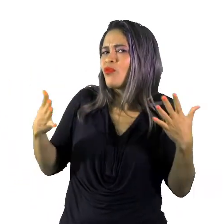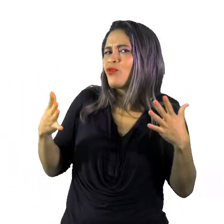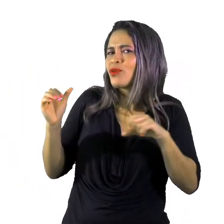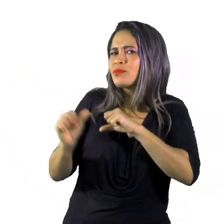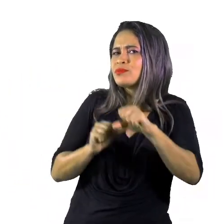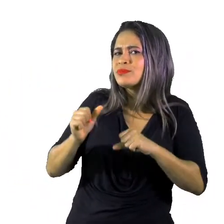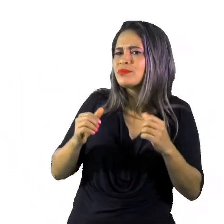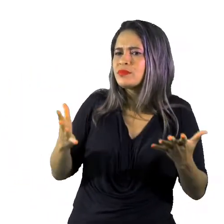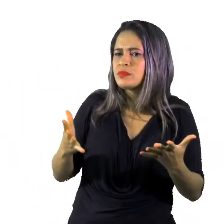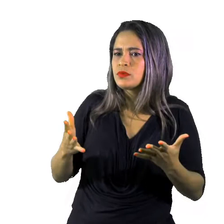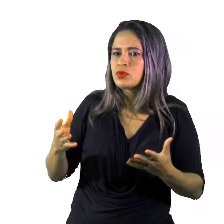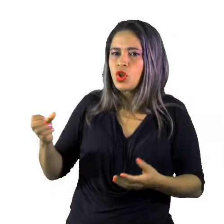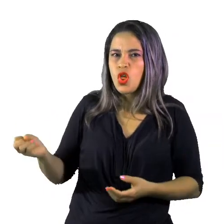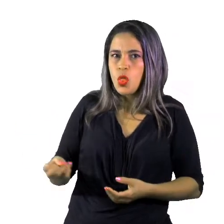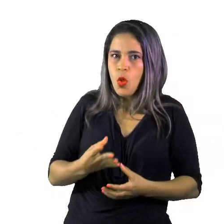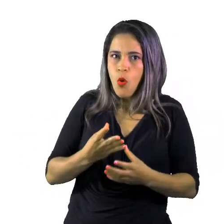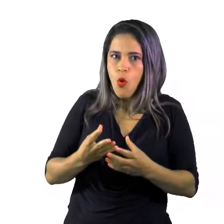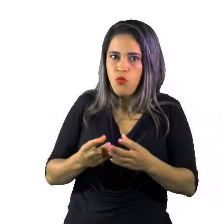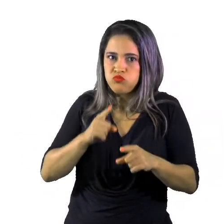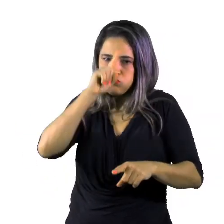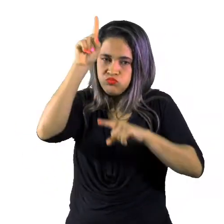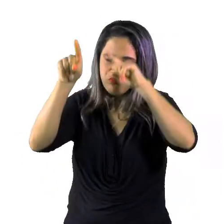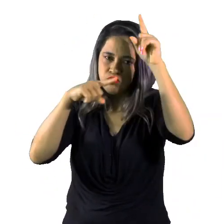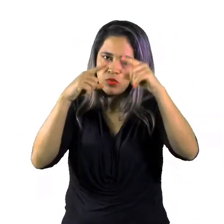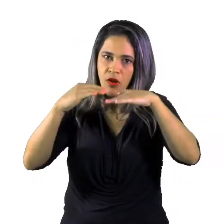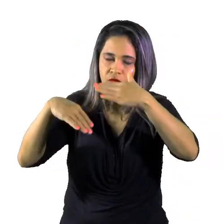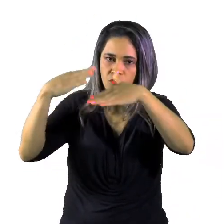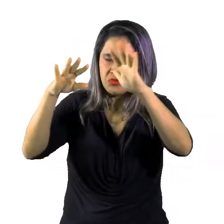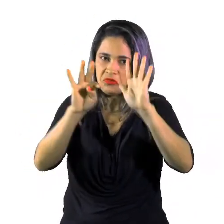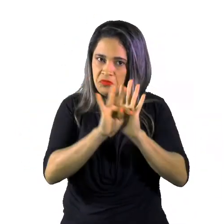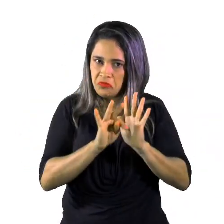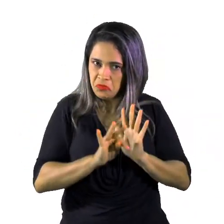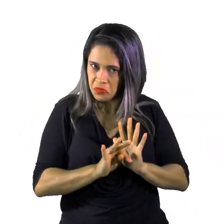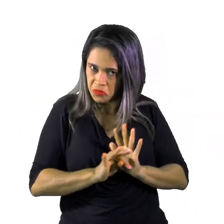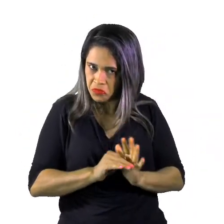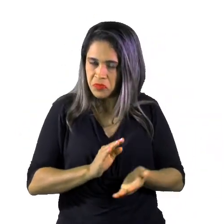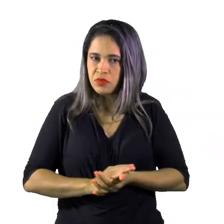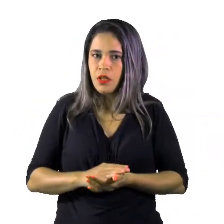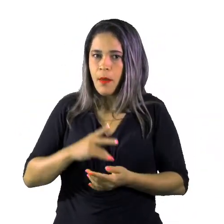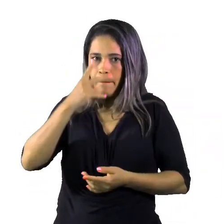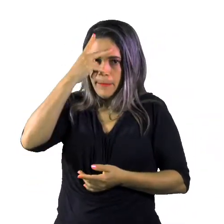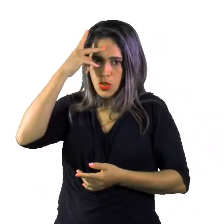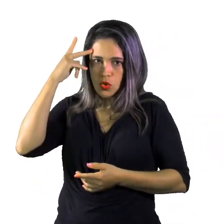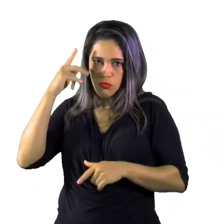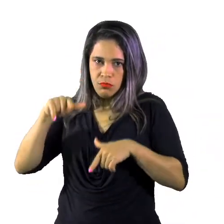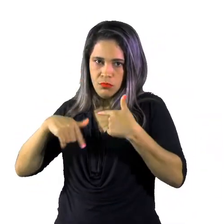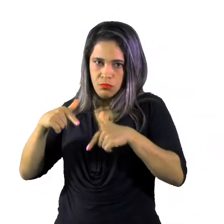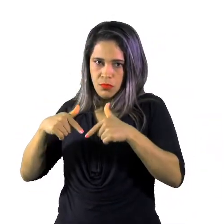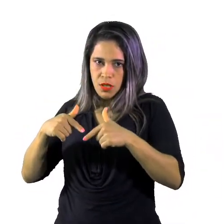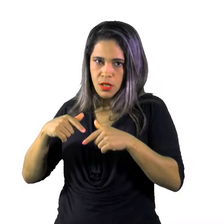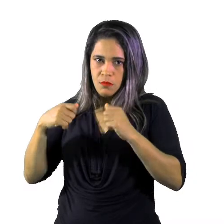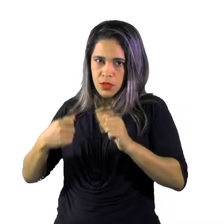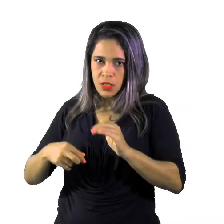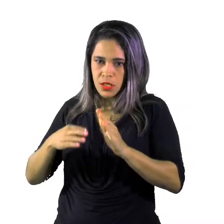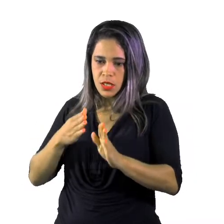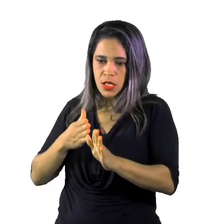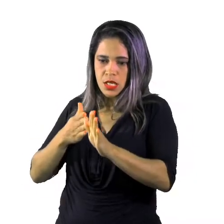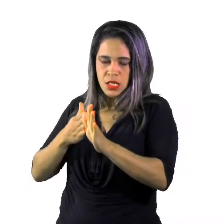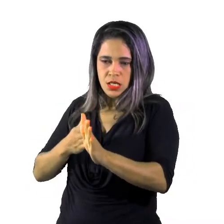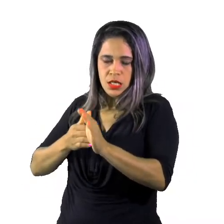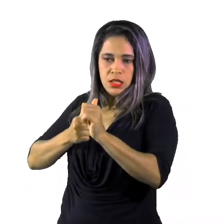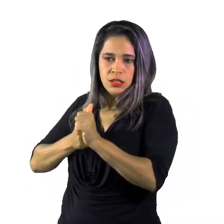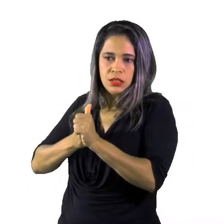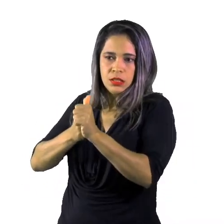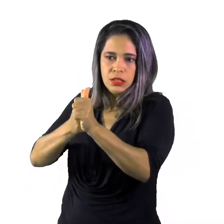mudanças? Novas invenções, que é a evolução das técnicas, tá? Trabalhadores foram obrigados a seguir as máquinas, então o trabalhador ele